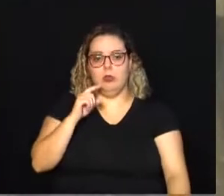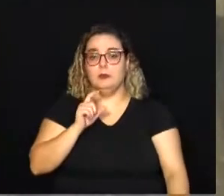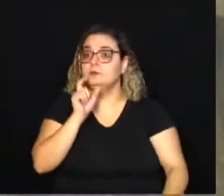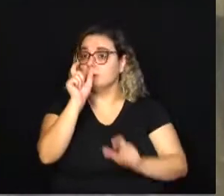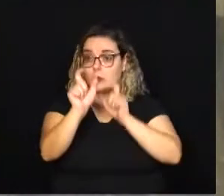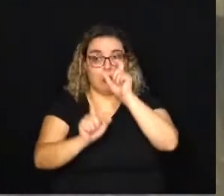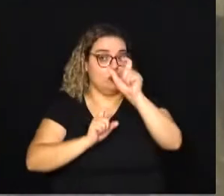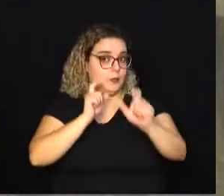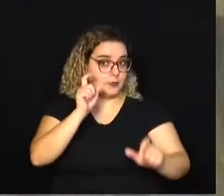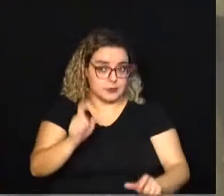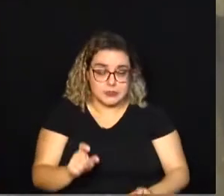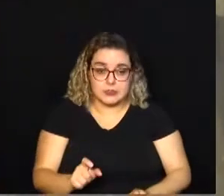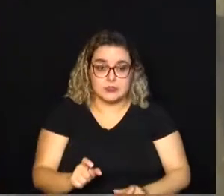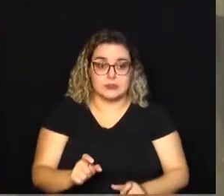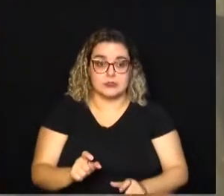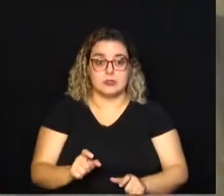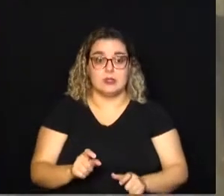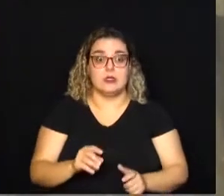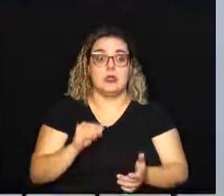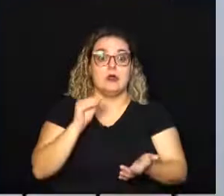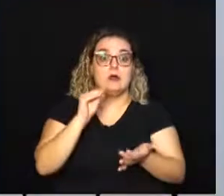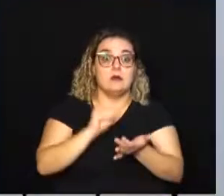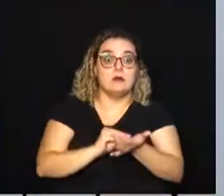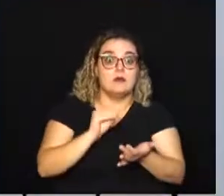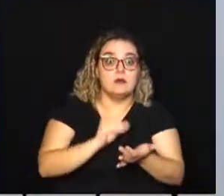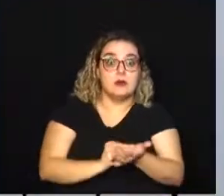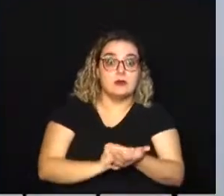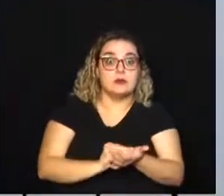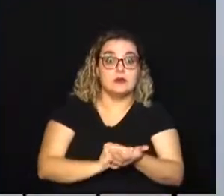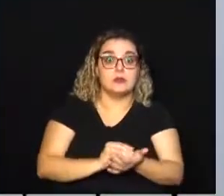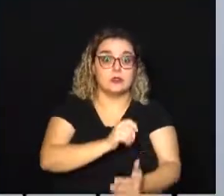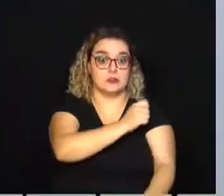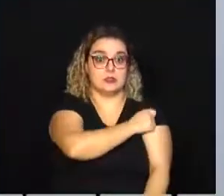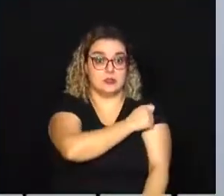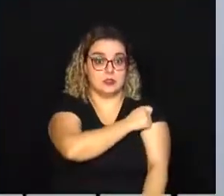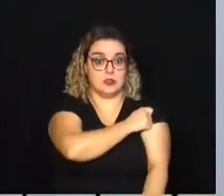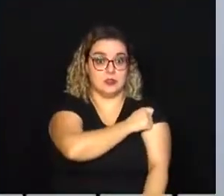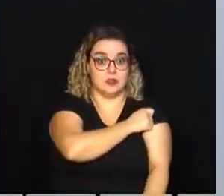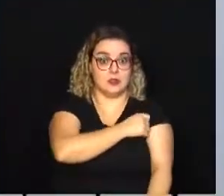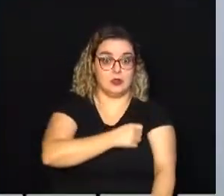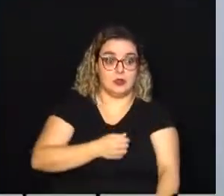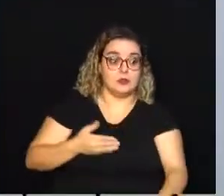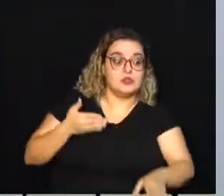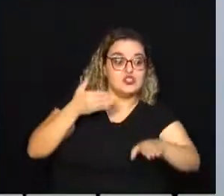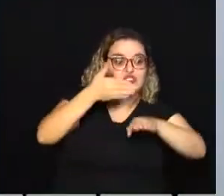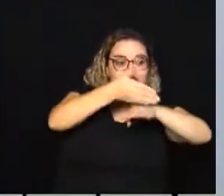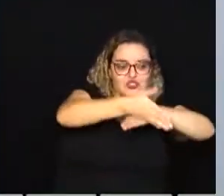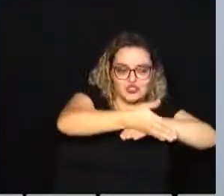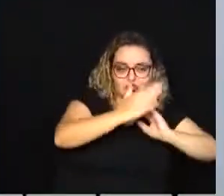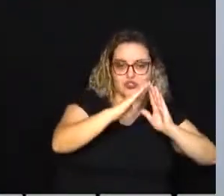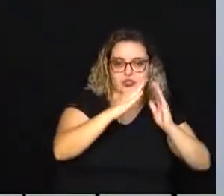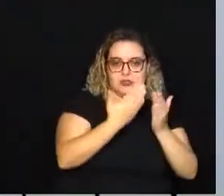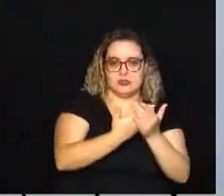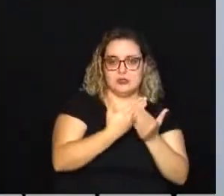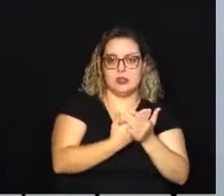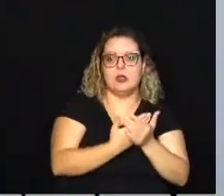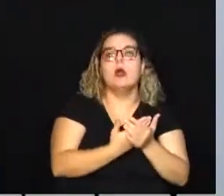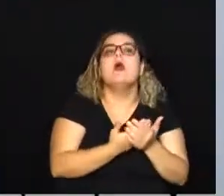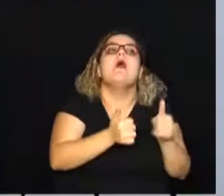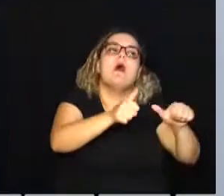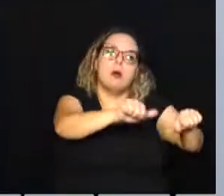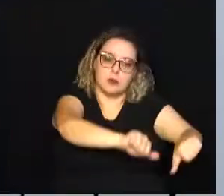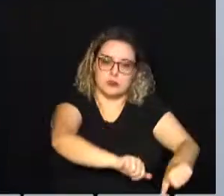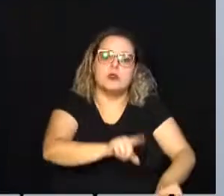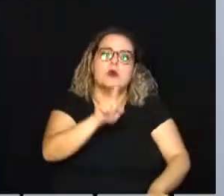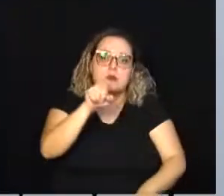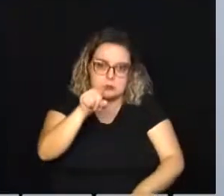as consequências da ausência da aula presencial, ela é grande, é uma consequência muito prejudicial à vida das crianças, dos